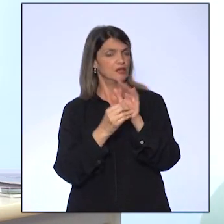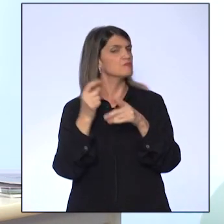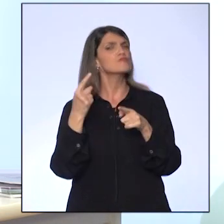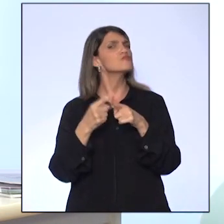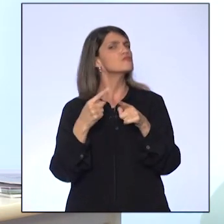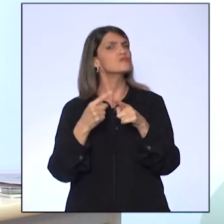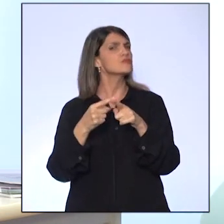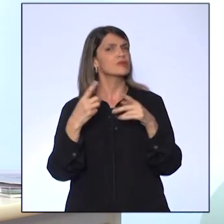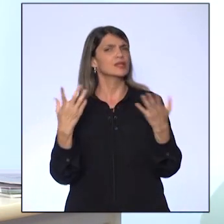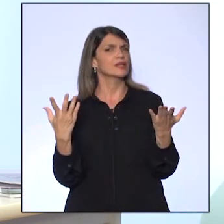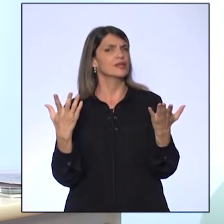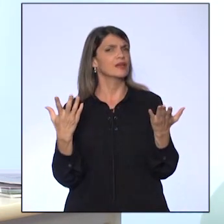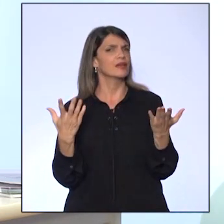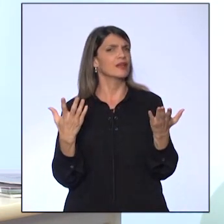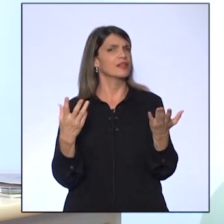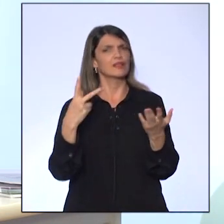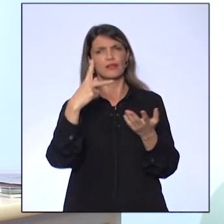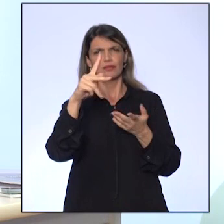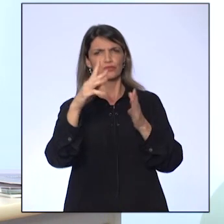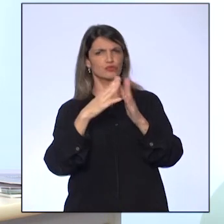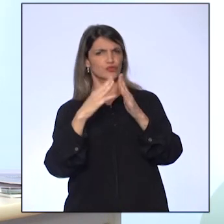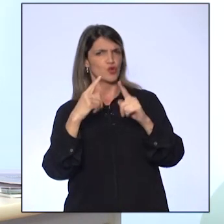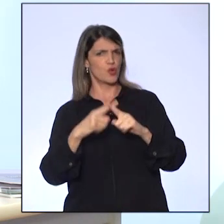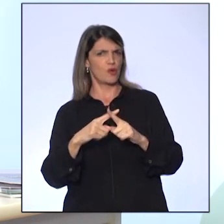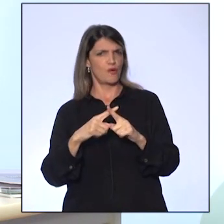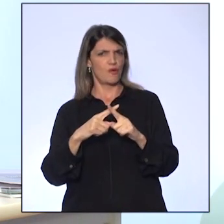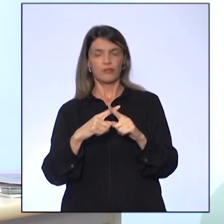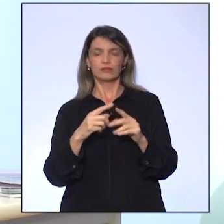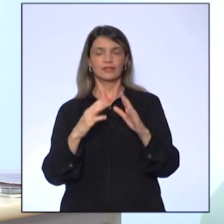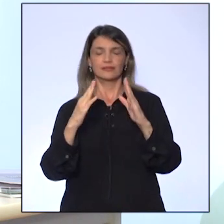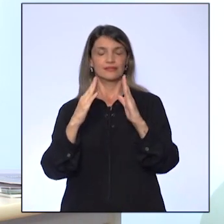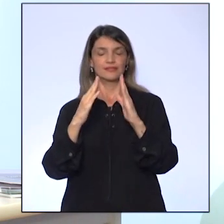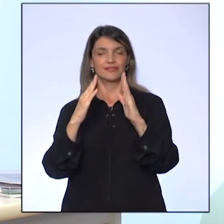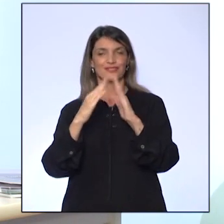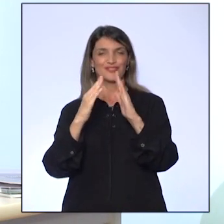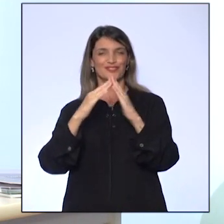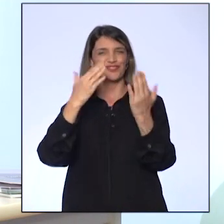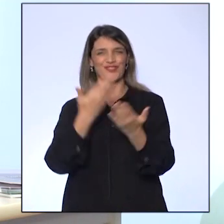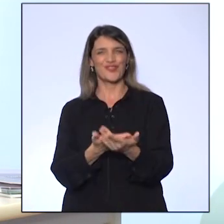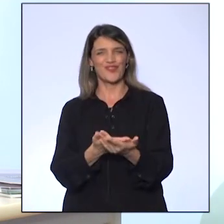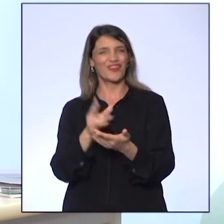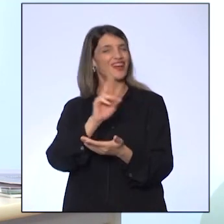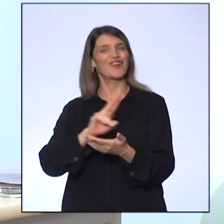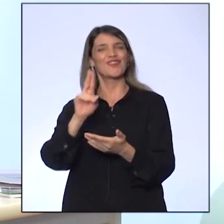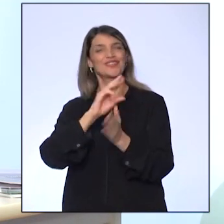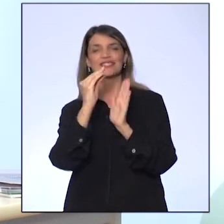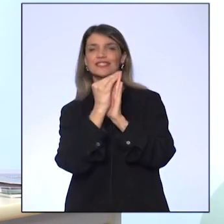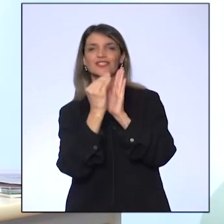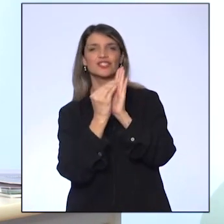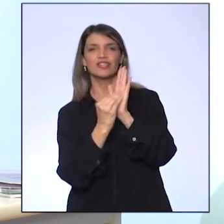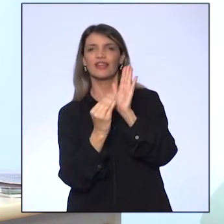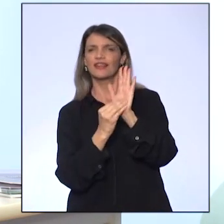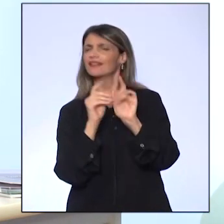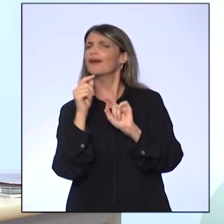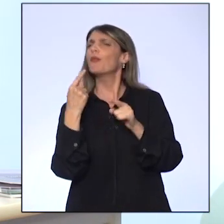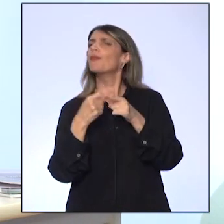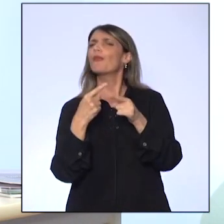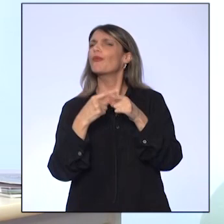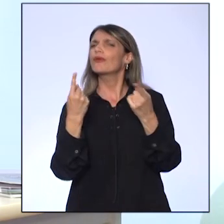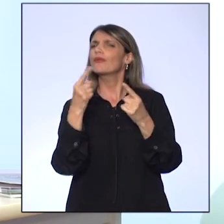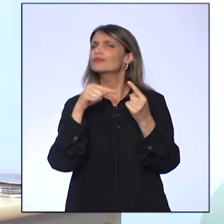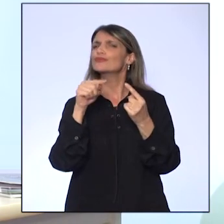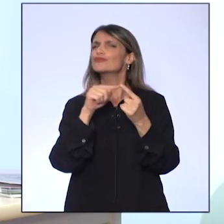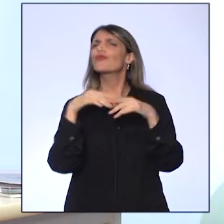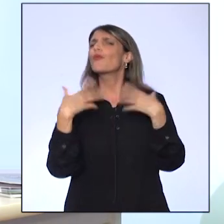seu ambiente, no seu convívio escolar, eles utilizam as agendas para que fonte? Para que